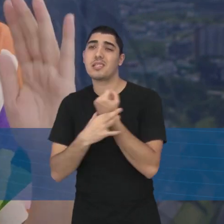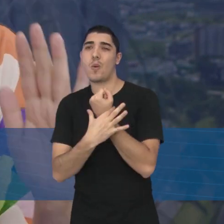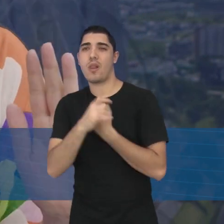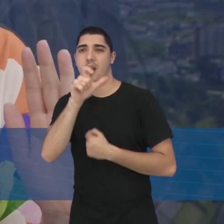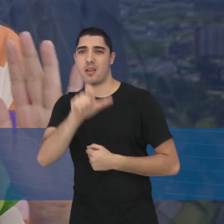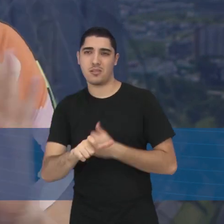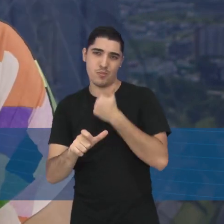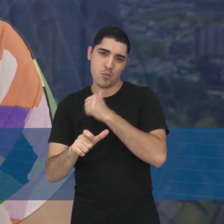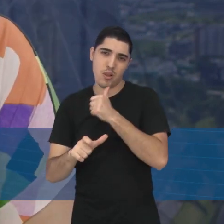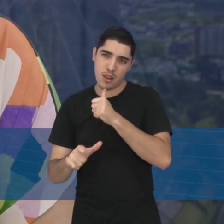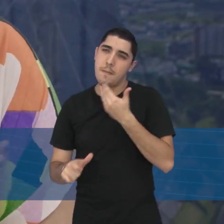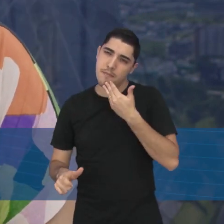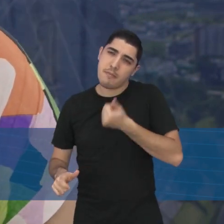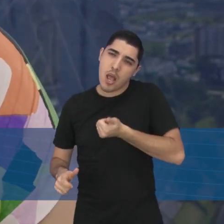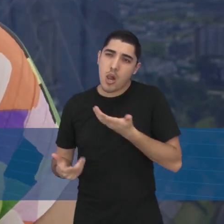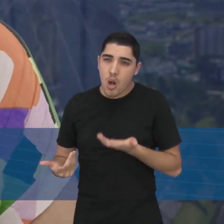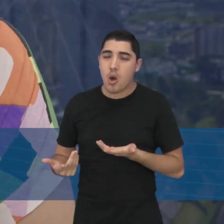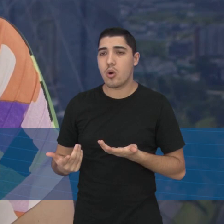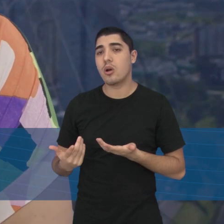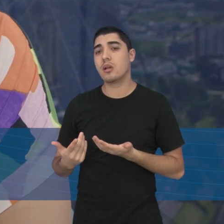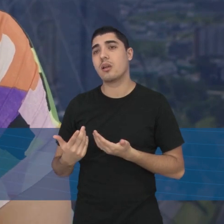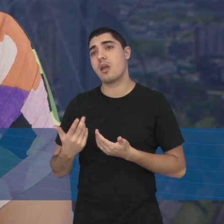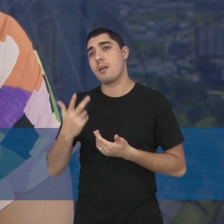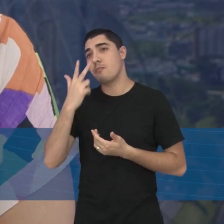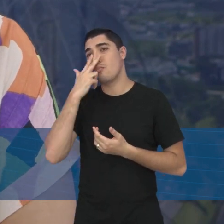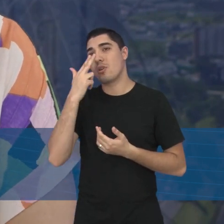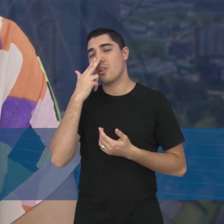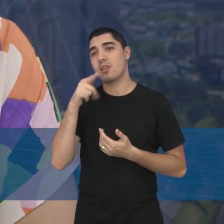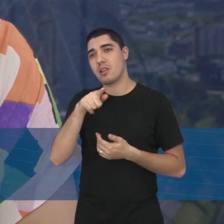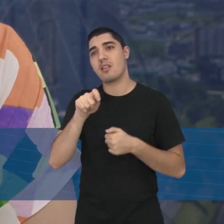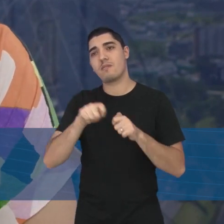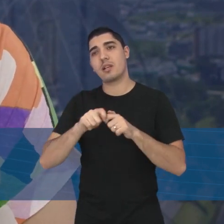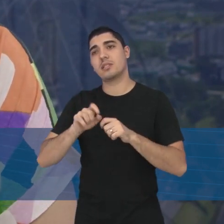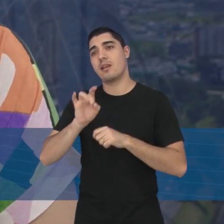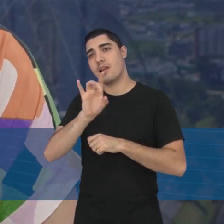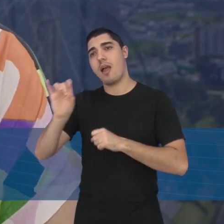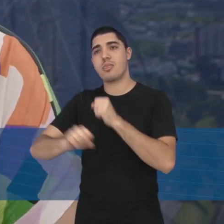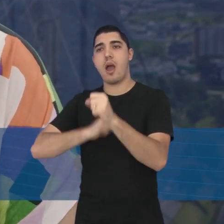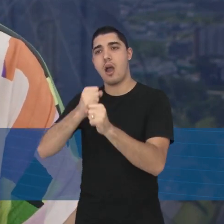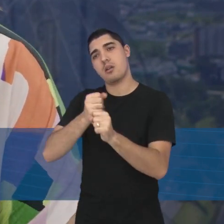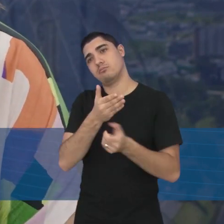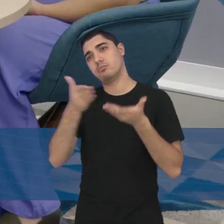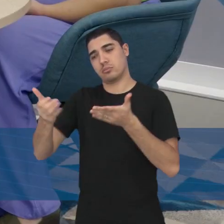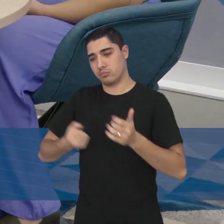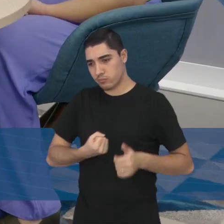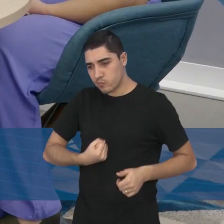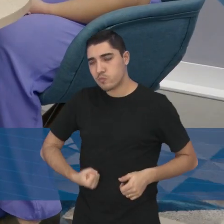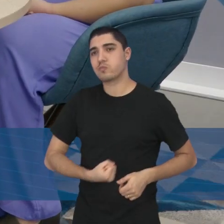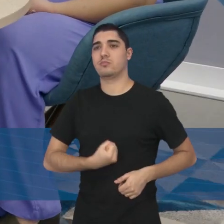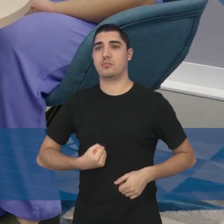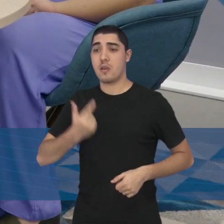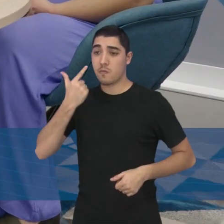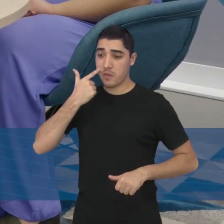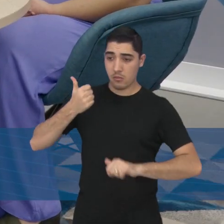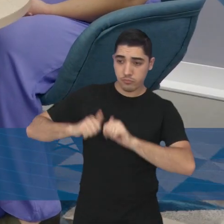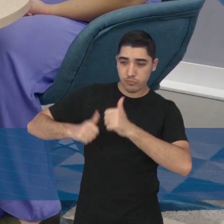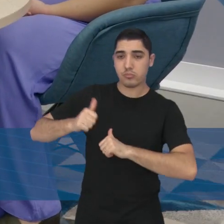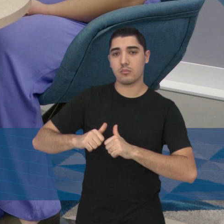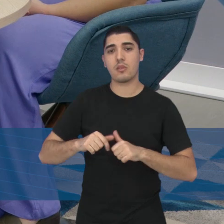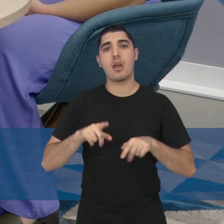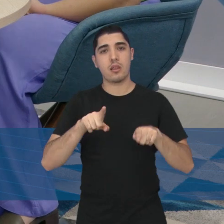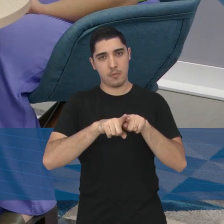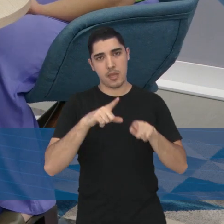para ela falar, né? Enfim, de fazer esse exame anual. Entendeu? Essa ultrassom mesmo, essa